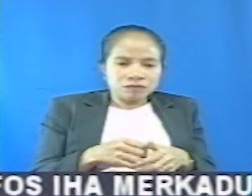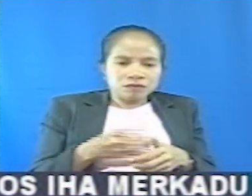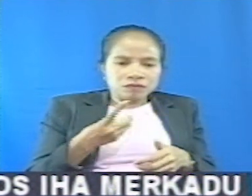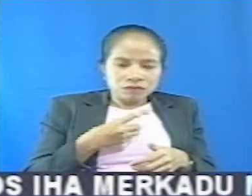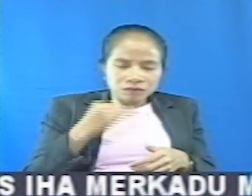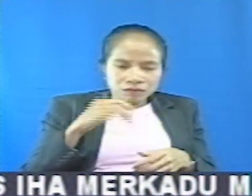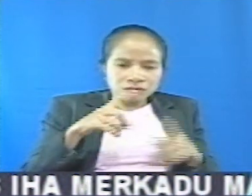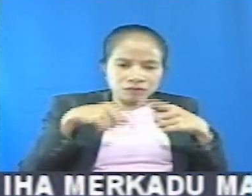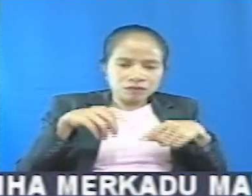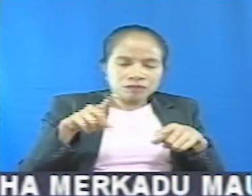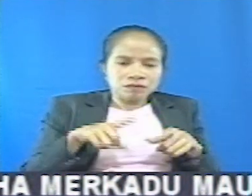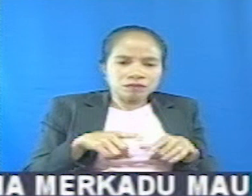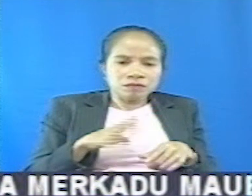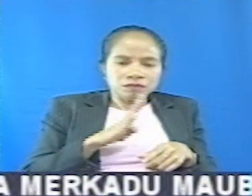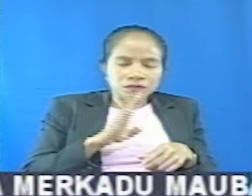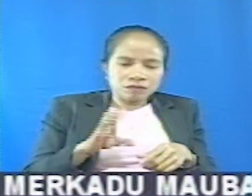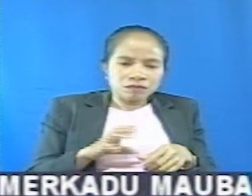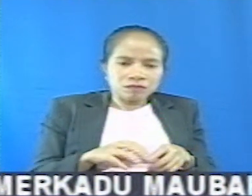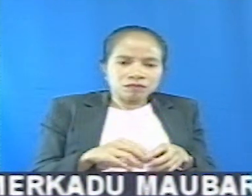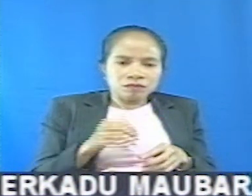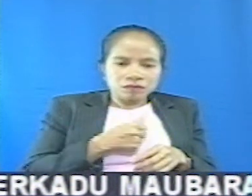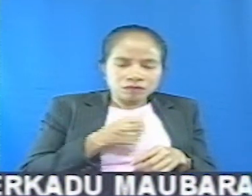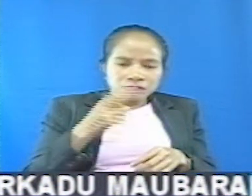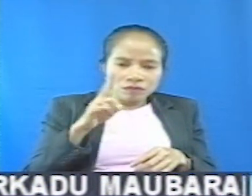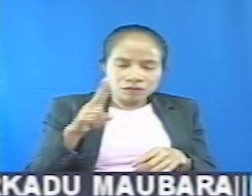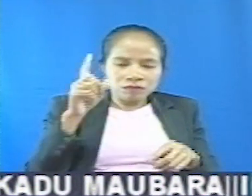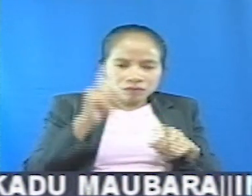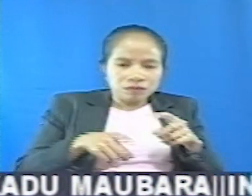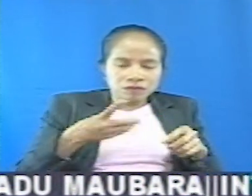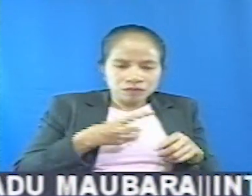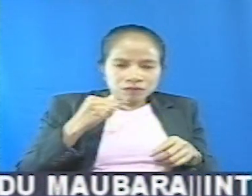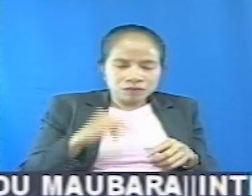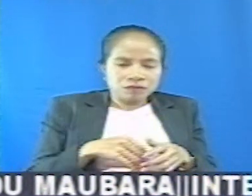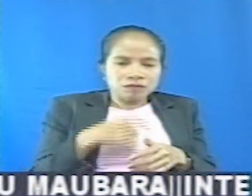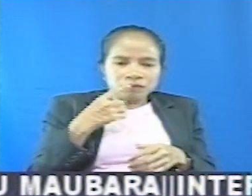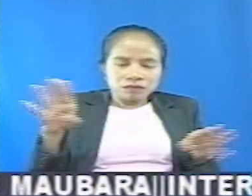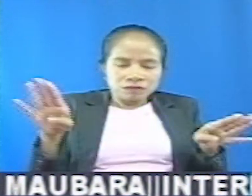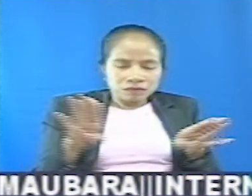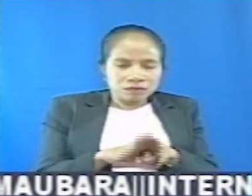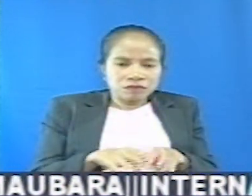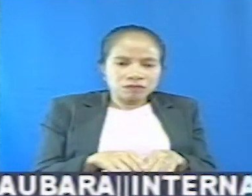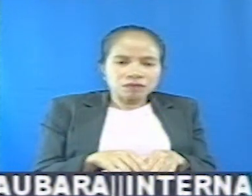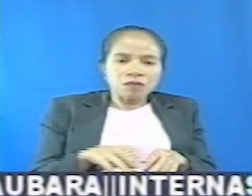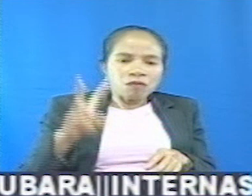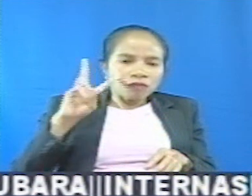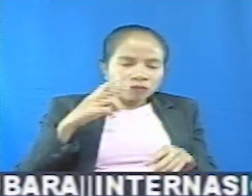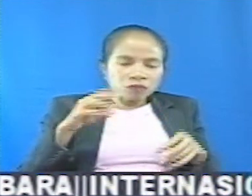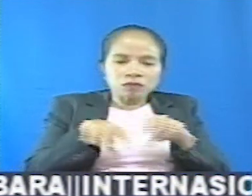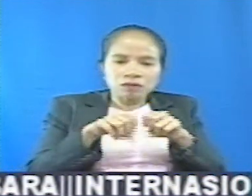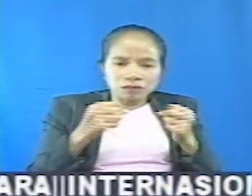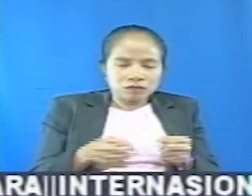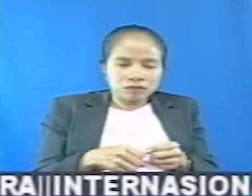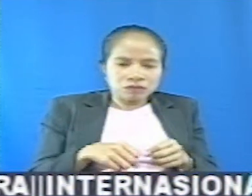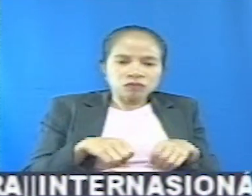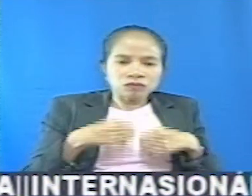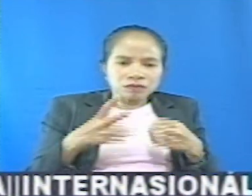dili modo de tus level tama mai ita loka avian 200 tal tama mai portugues ser tama mai escola e online hela nu sama portugal